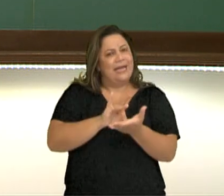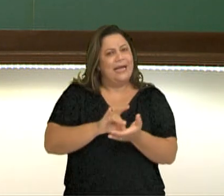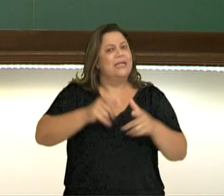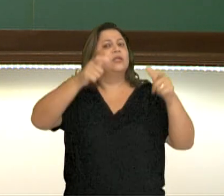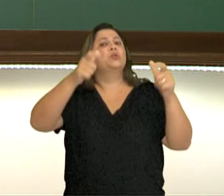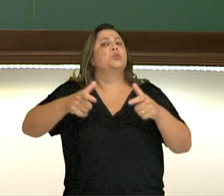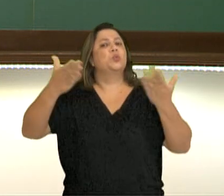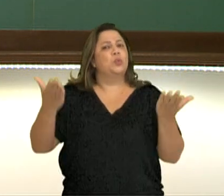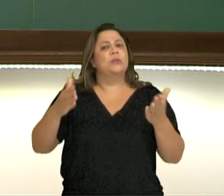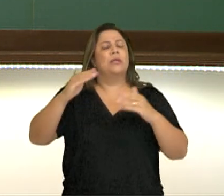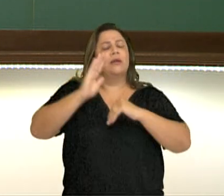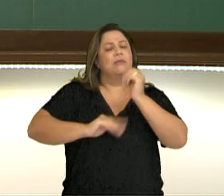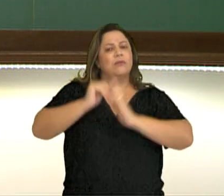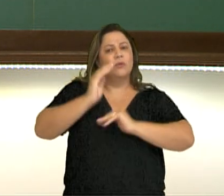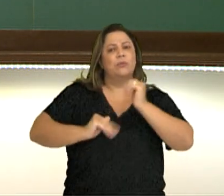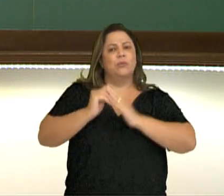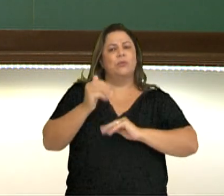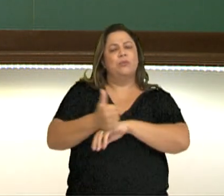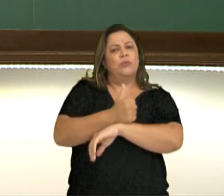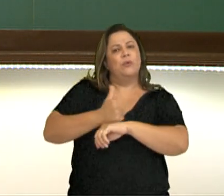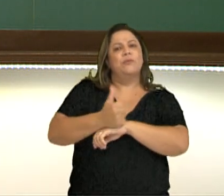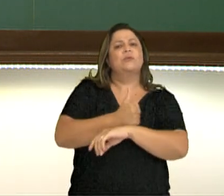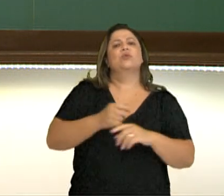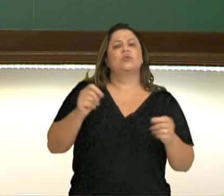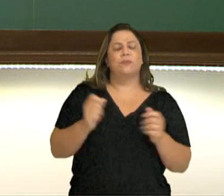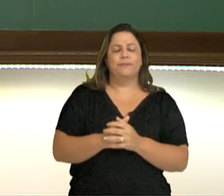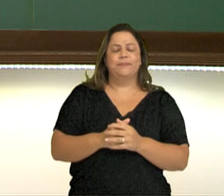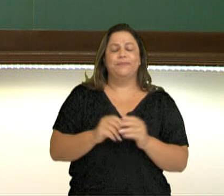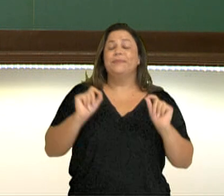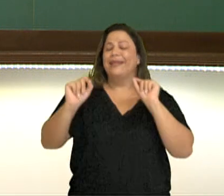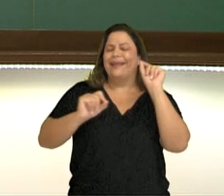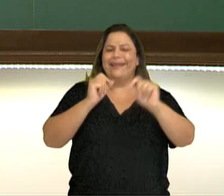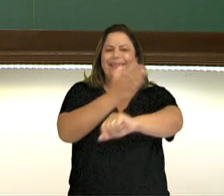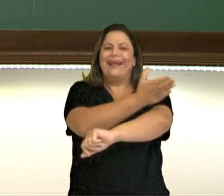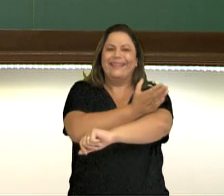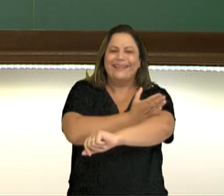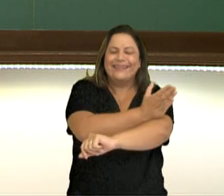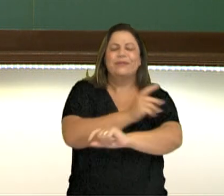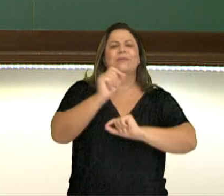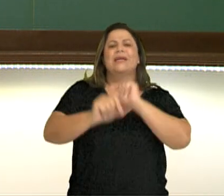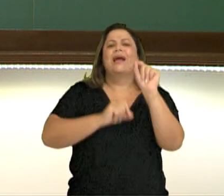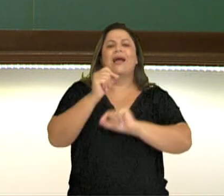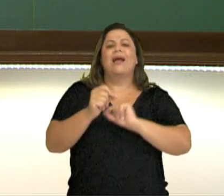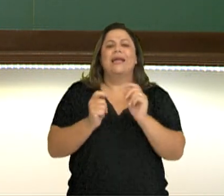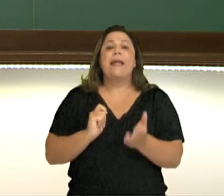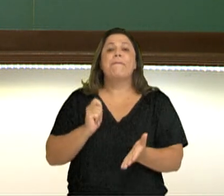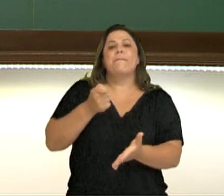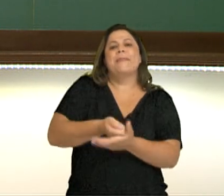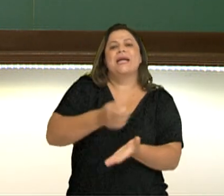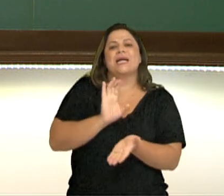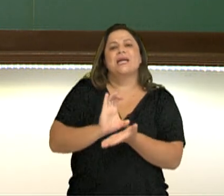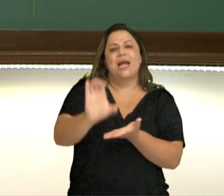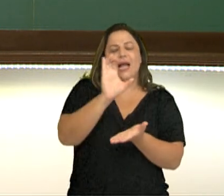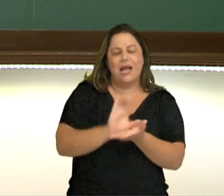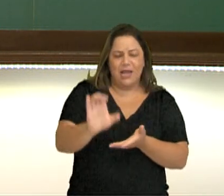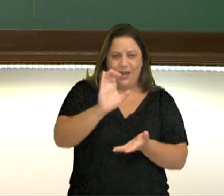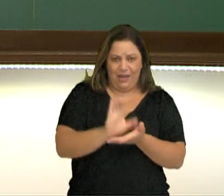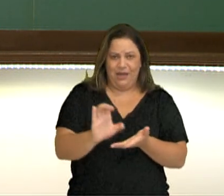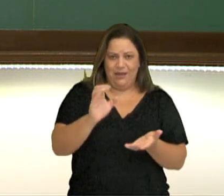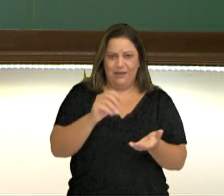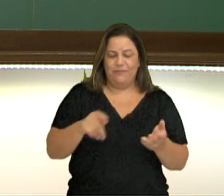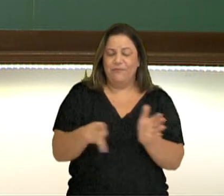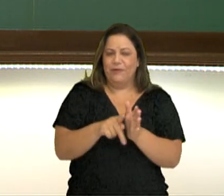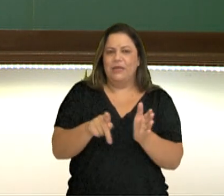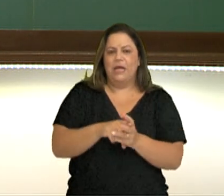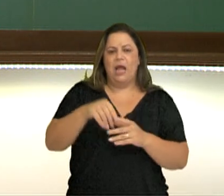como profissão. E na Idade Média, quem mantinha os músicos eram os clérigos, né? A